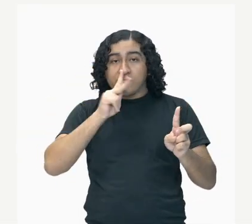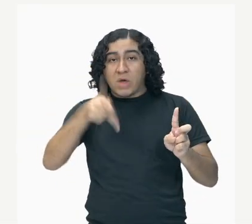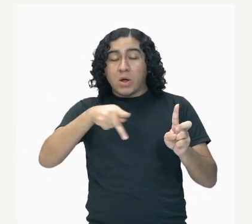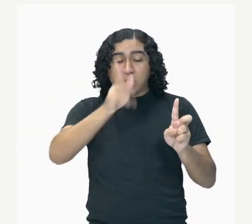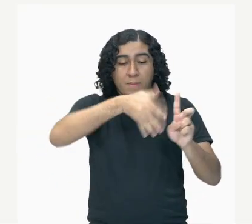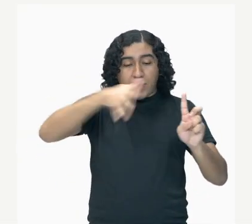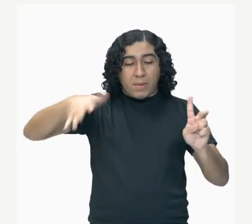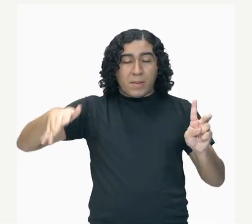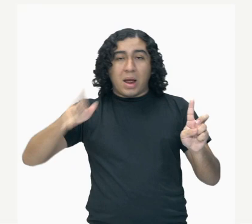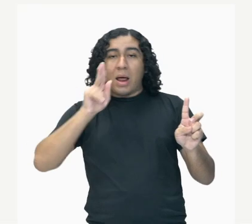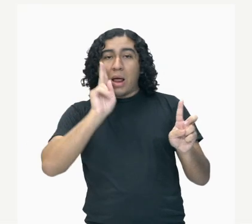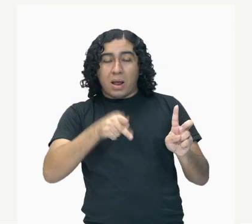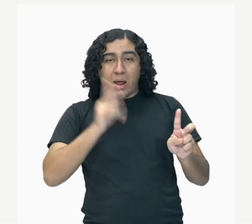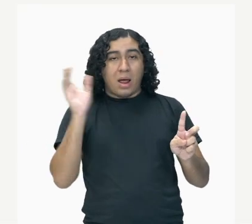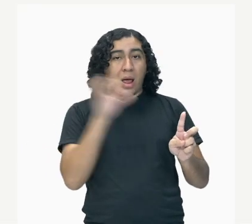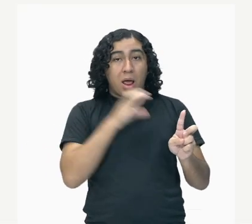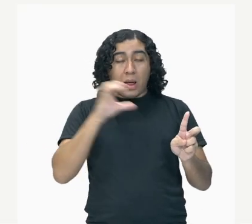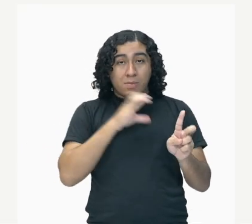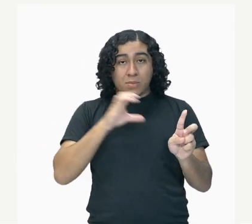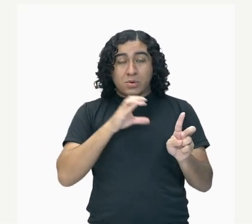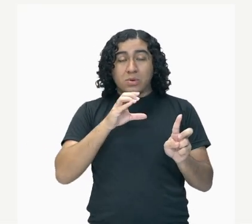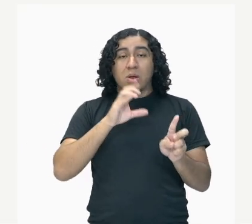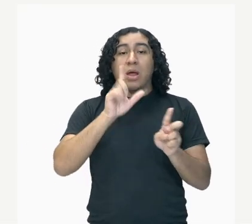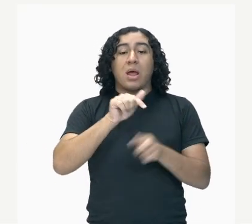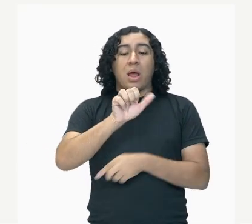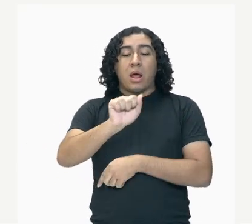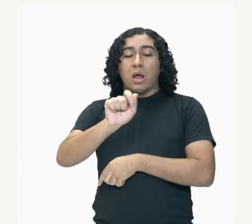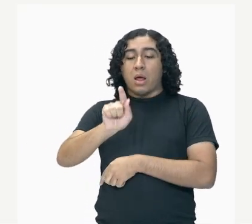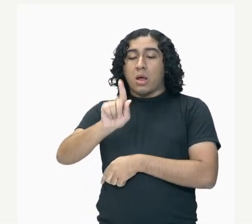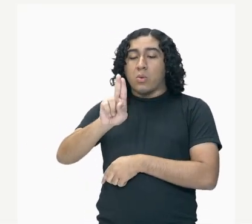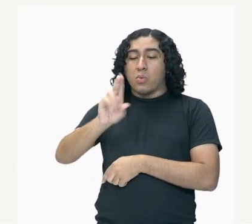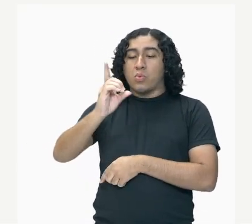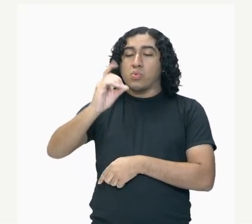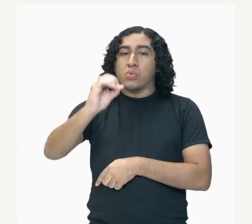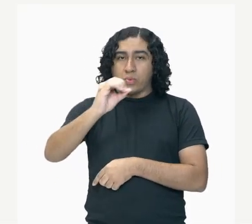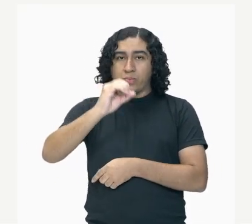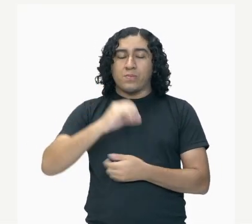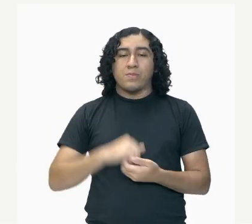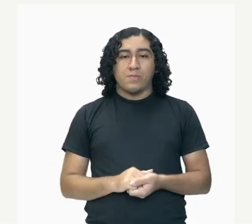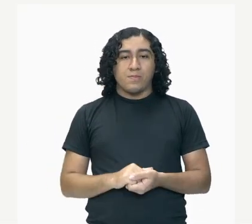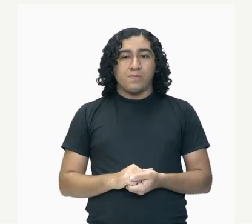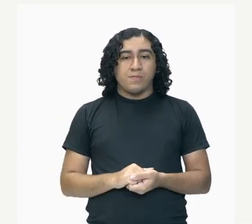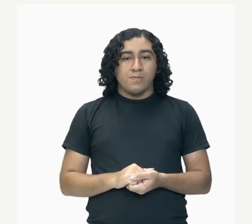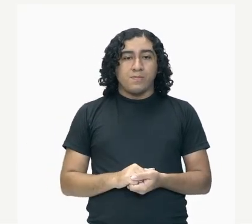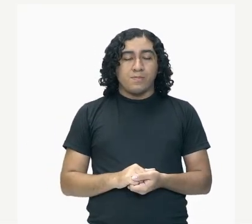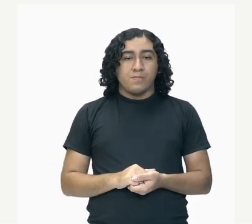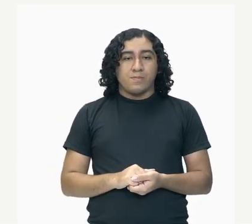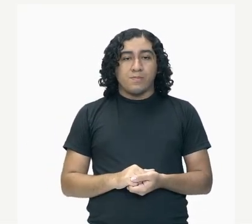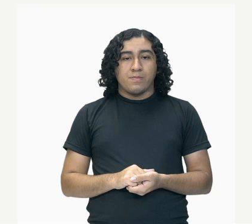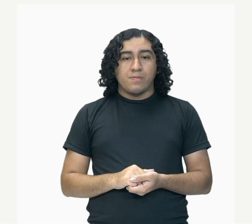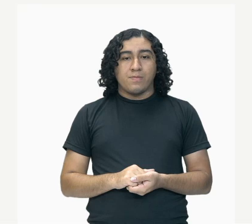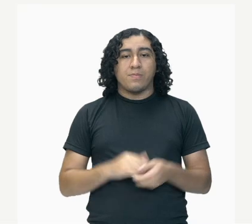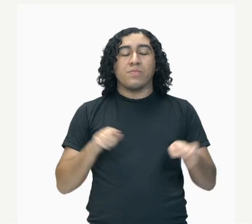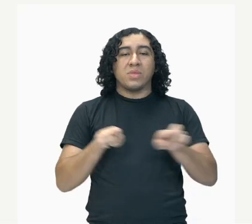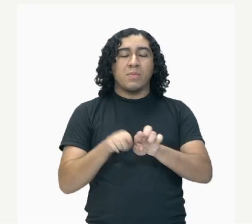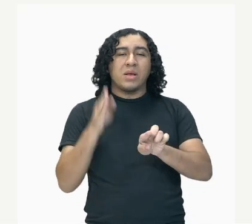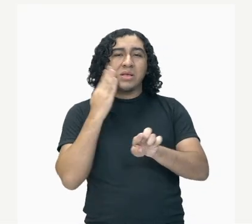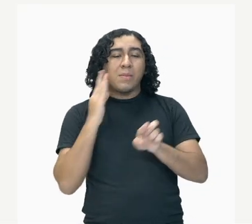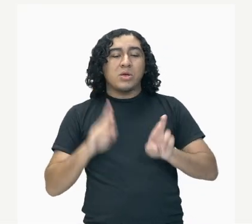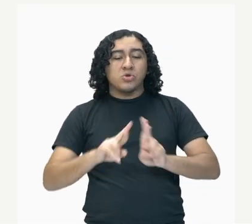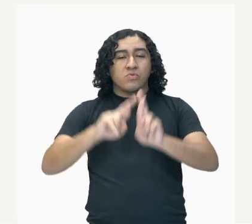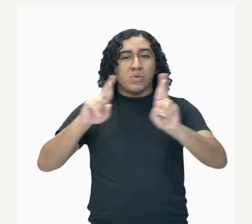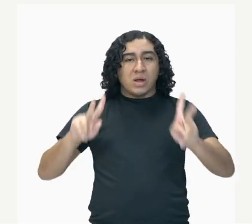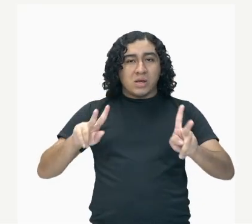mais agudo será o som olha só que interessante distinção entre sons graves e agudos é